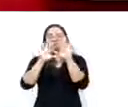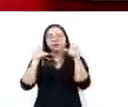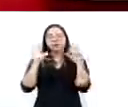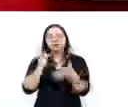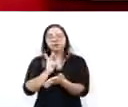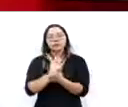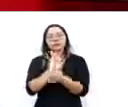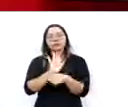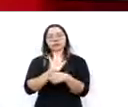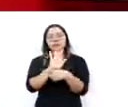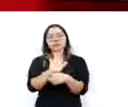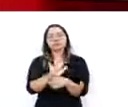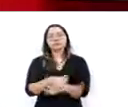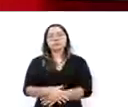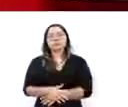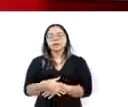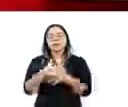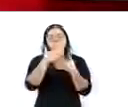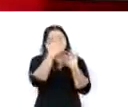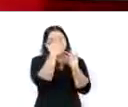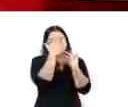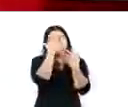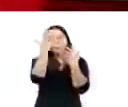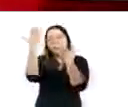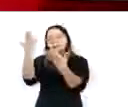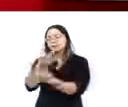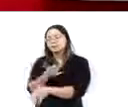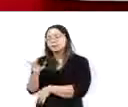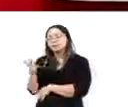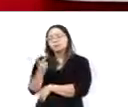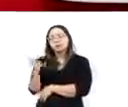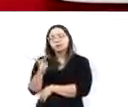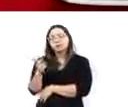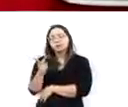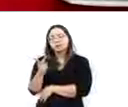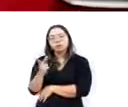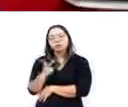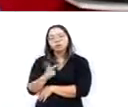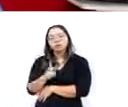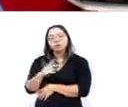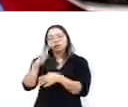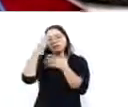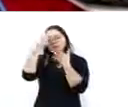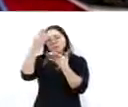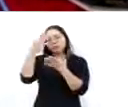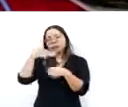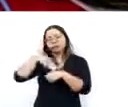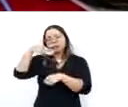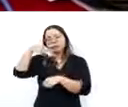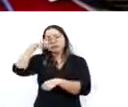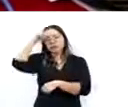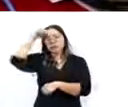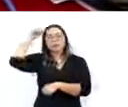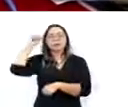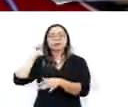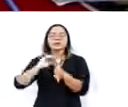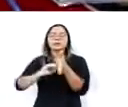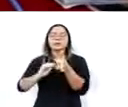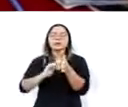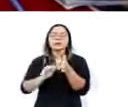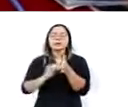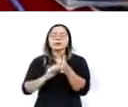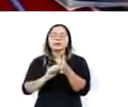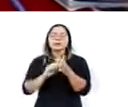agradecemos desde já a professora mestra Ana Célia Damasceno, secretária municipal de Educação, Ciências e